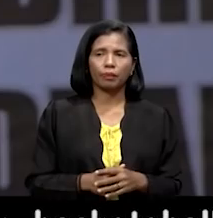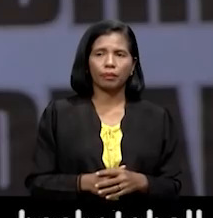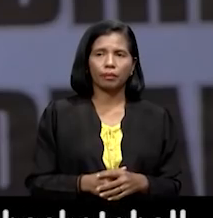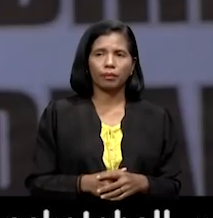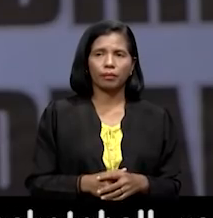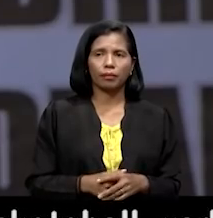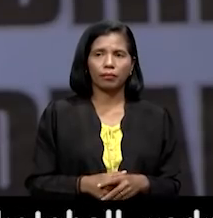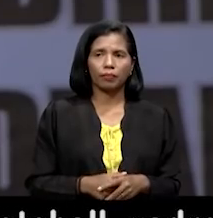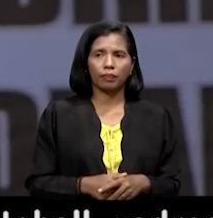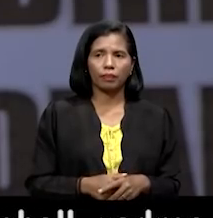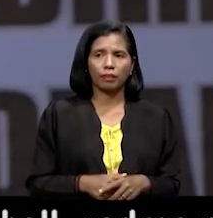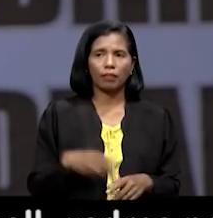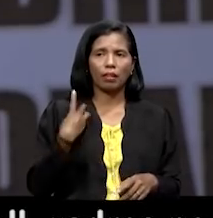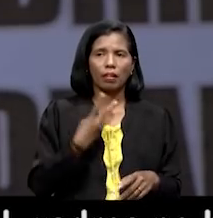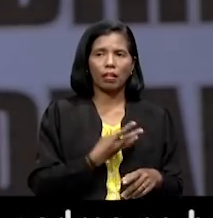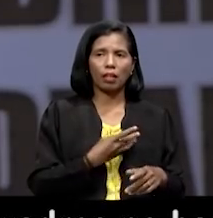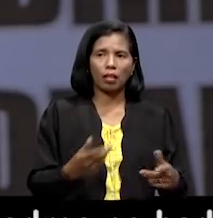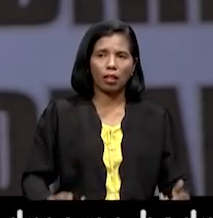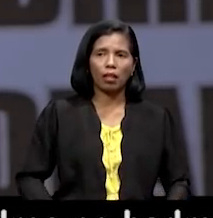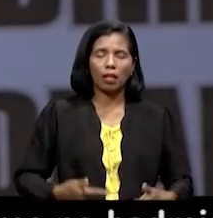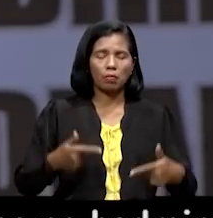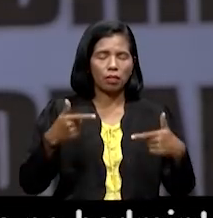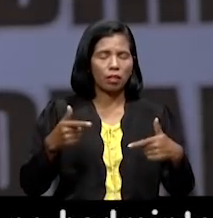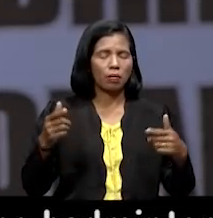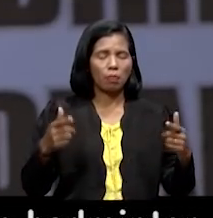Ame senhores, ame se ela permite.